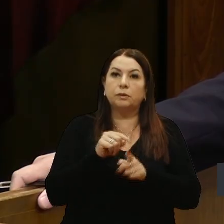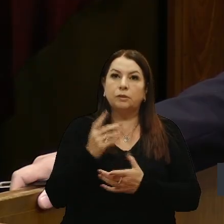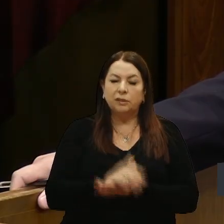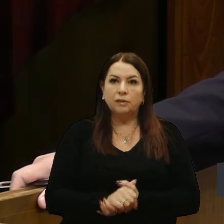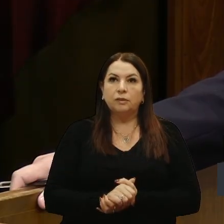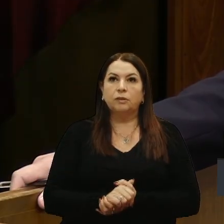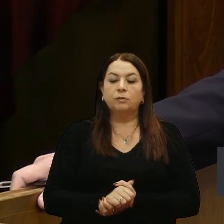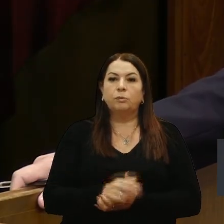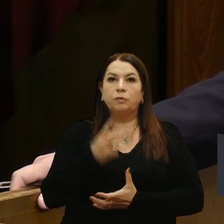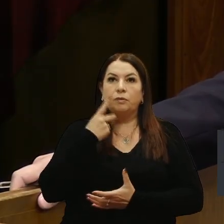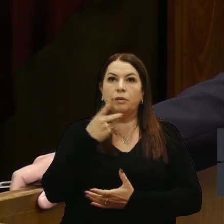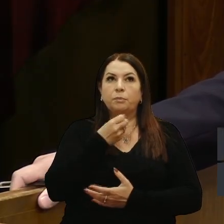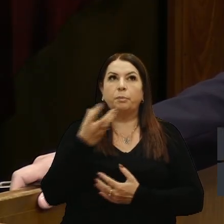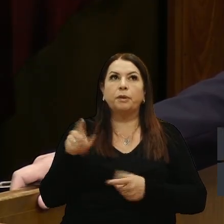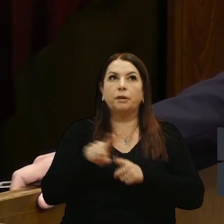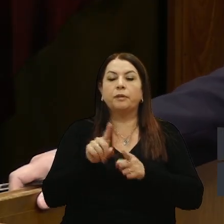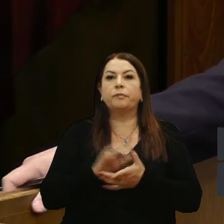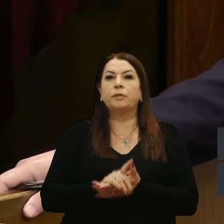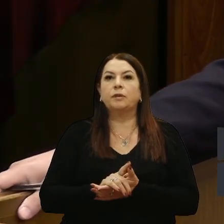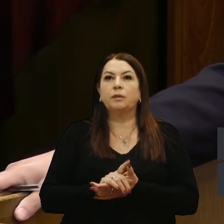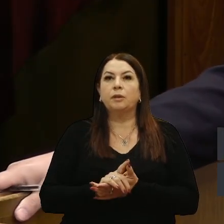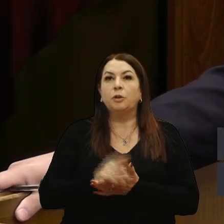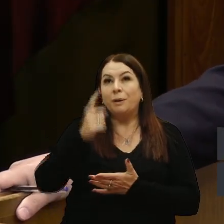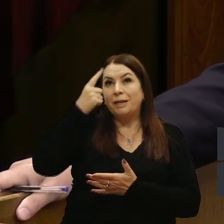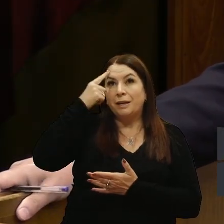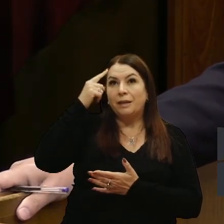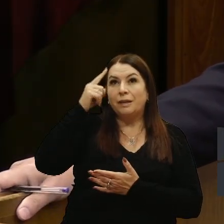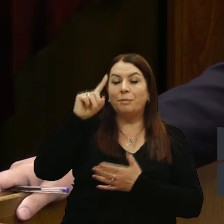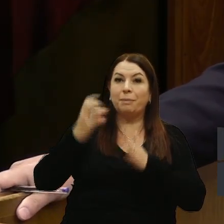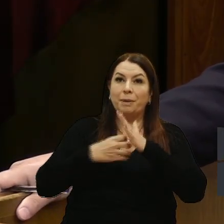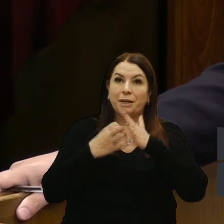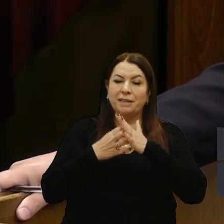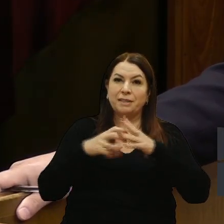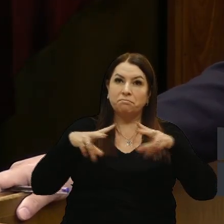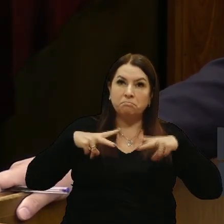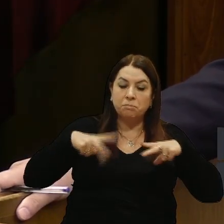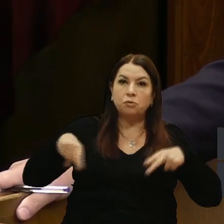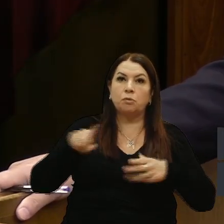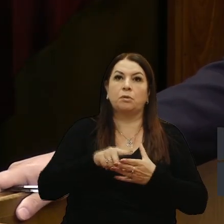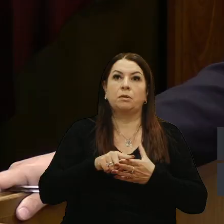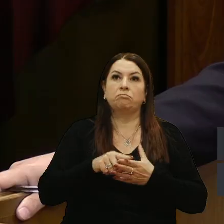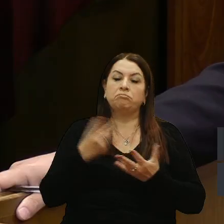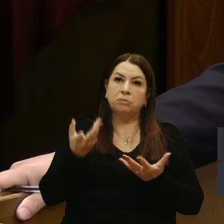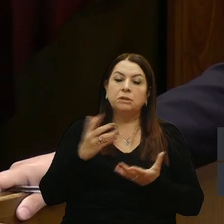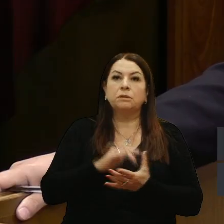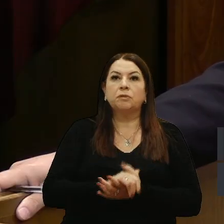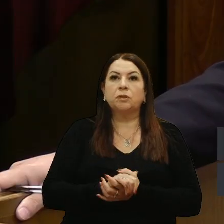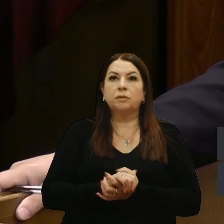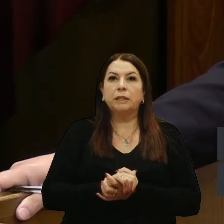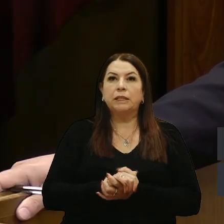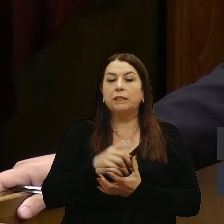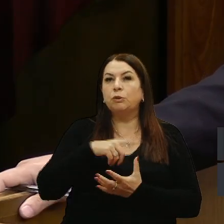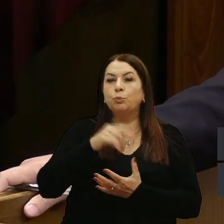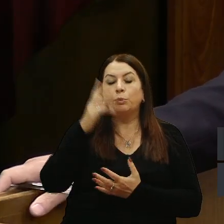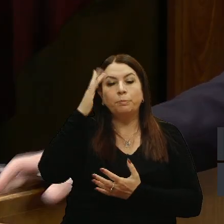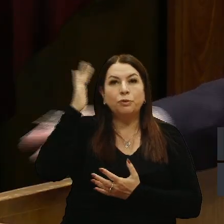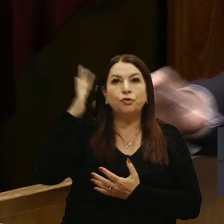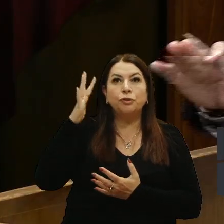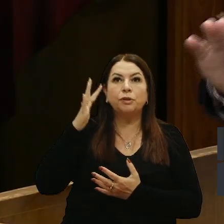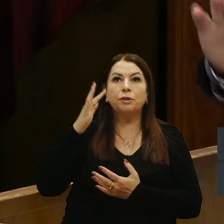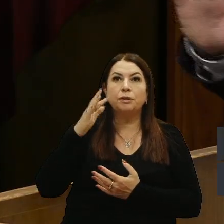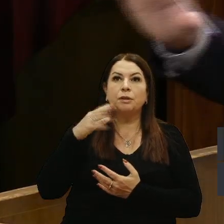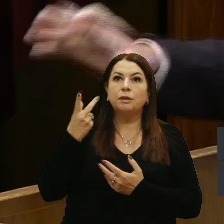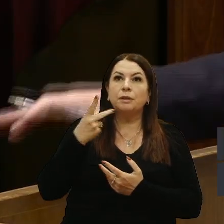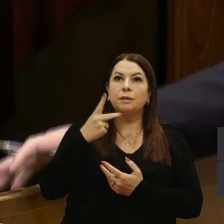bem. Imagina uma iniciativa privada que pegaria, vamos dizer no dito popular,